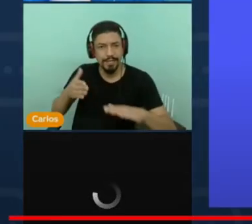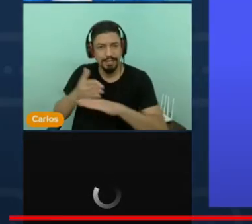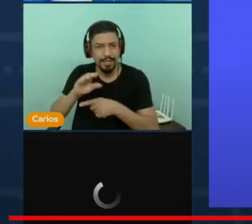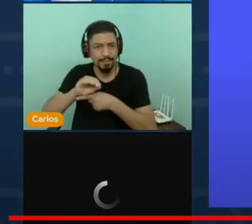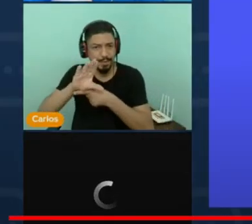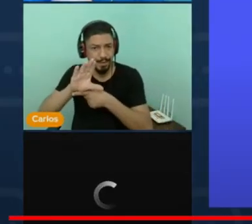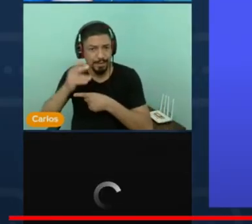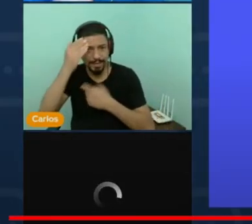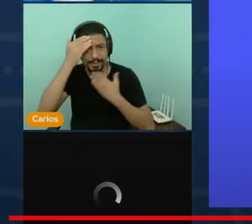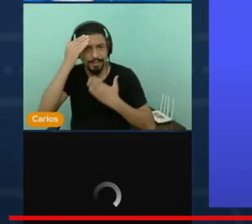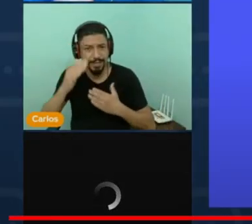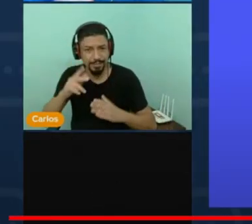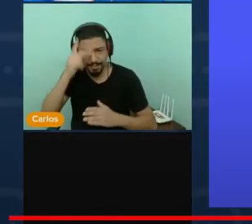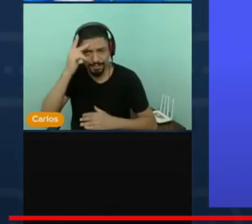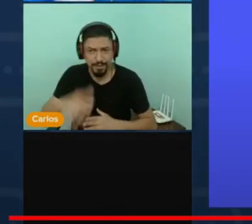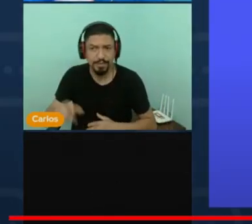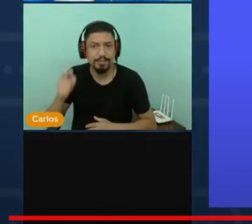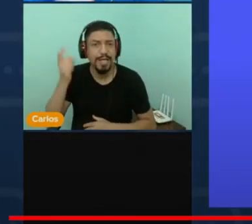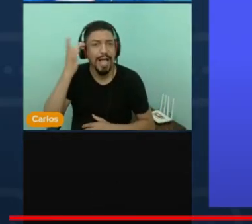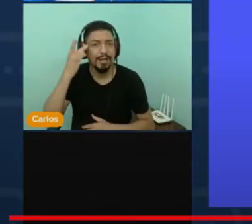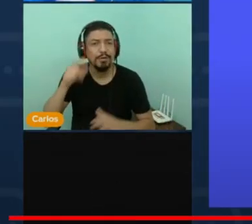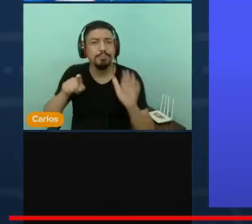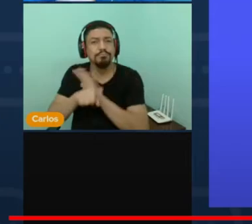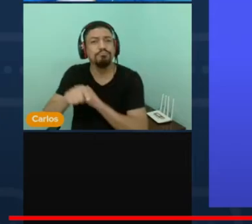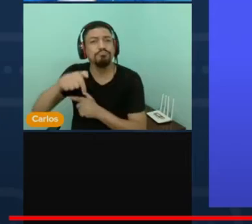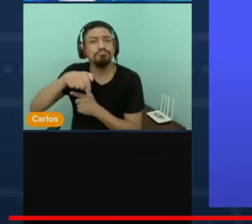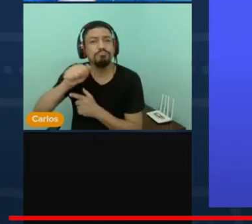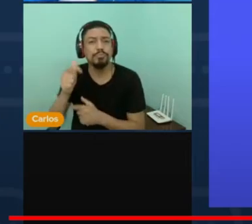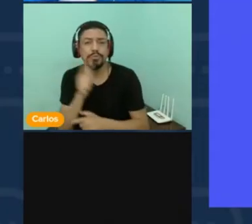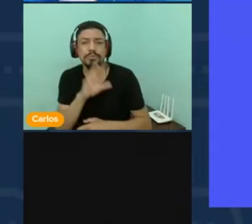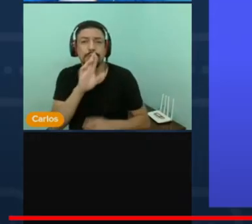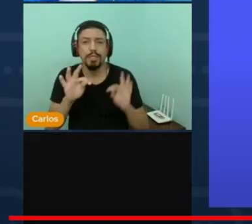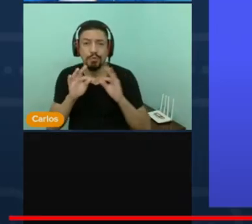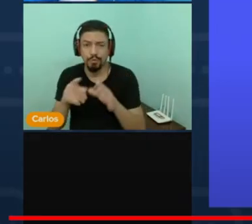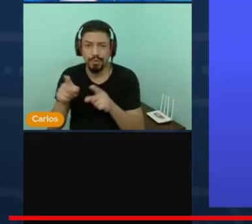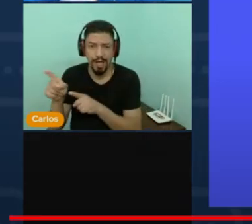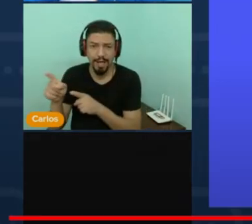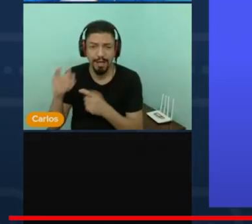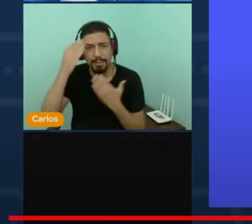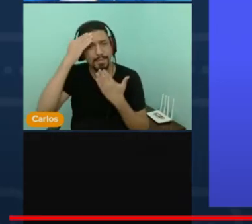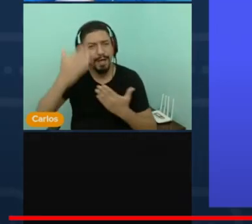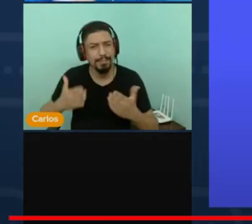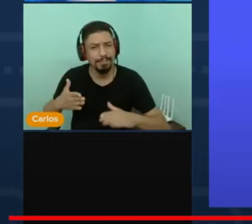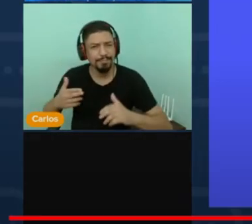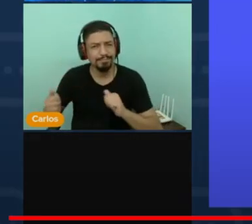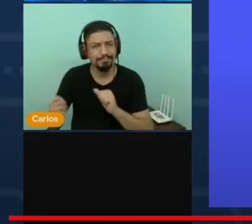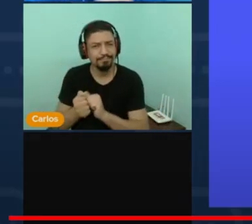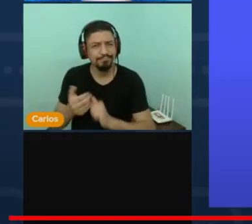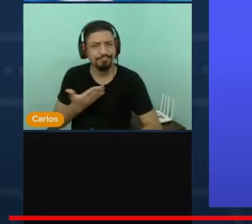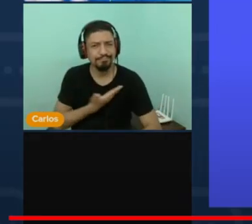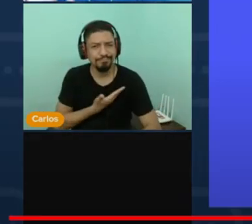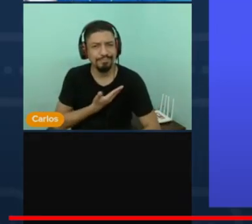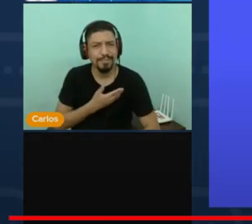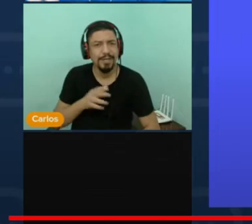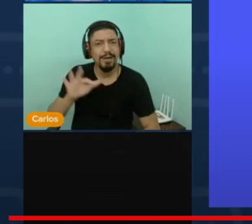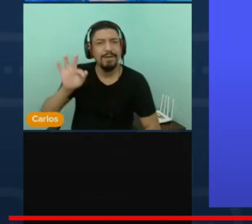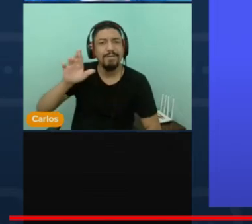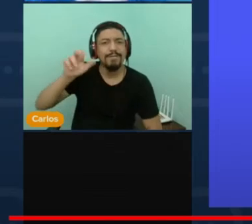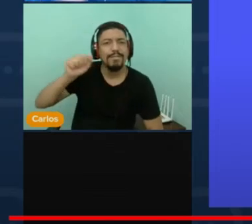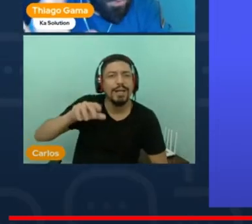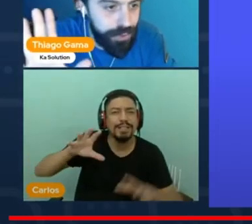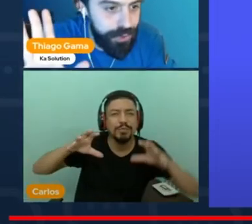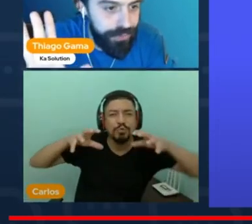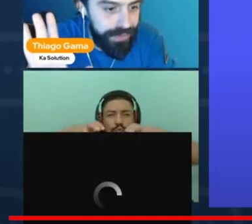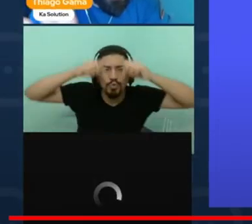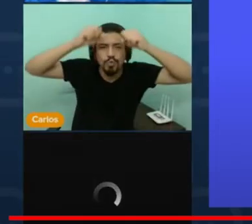para... O que você achou do Q&A, tio Fran? Deu para responder tudo lá? E obrigado pela parceria. O Fran que tá uma escuridão, ele acabou